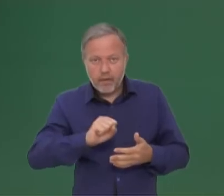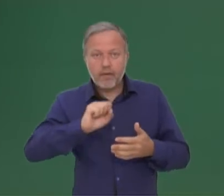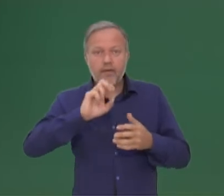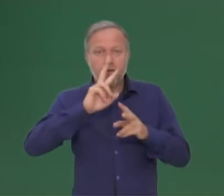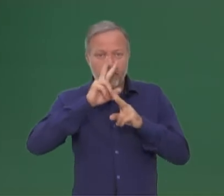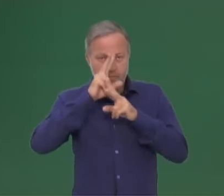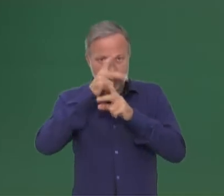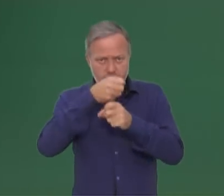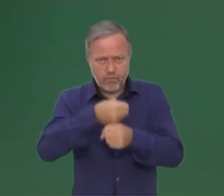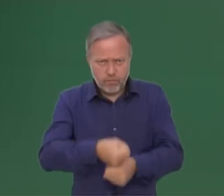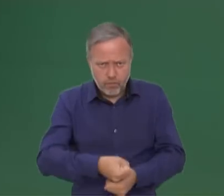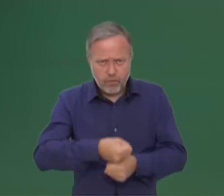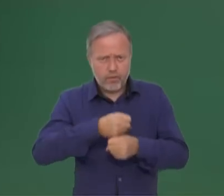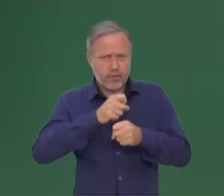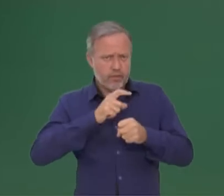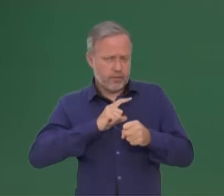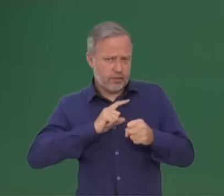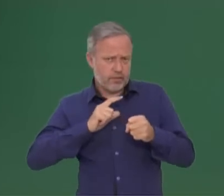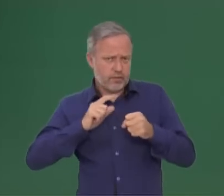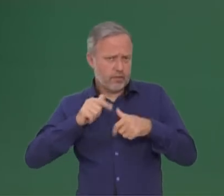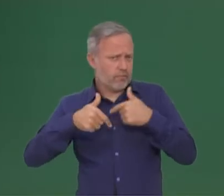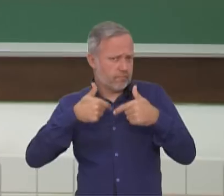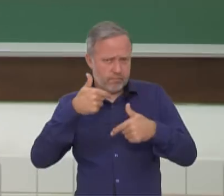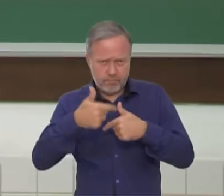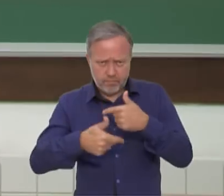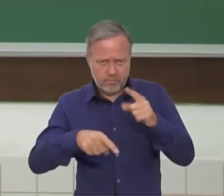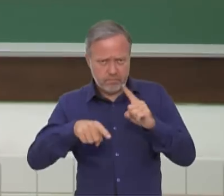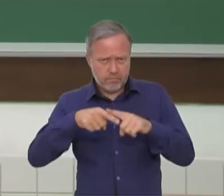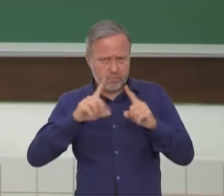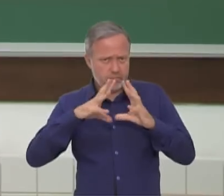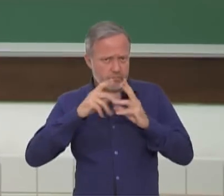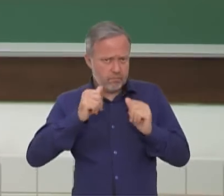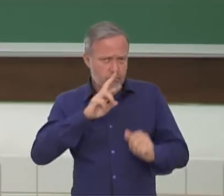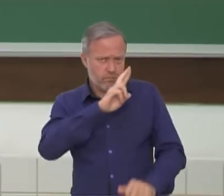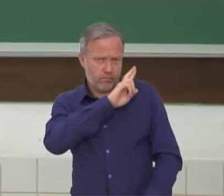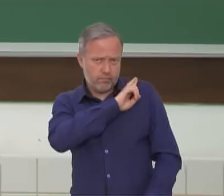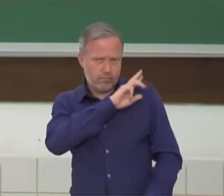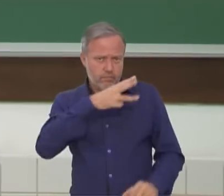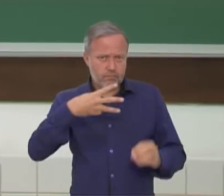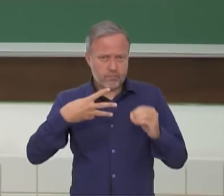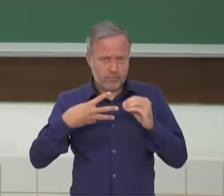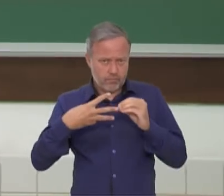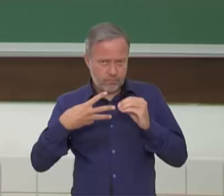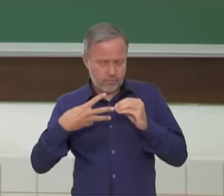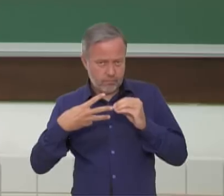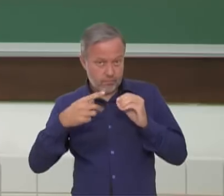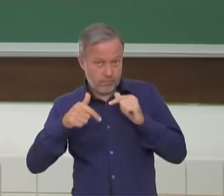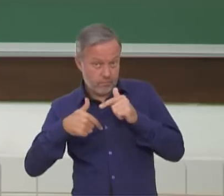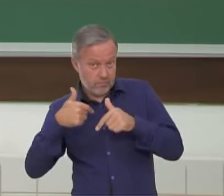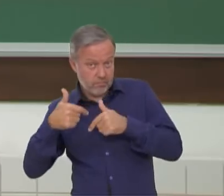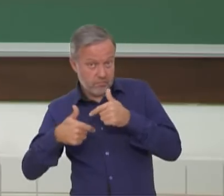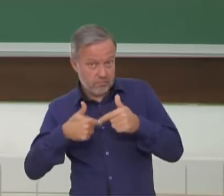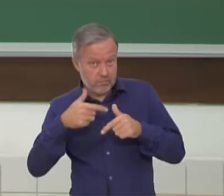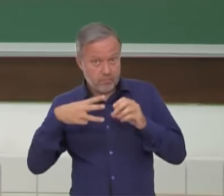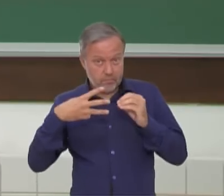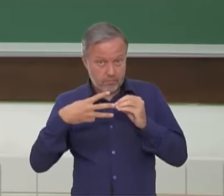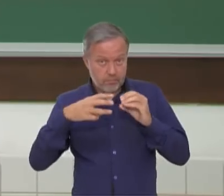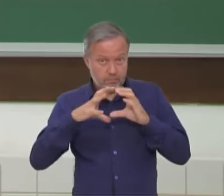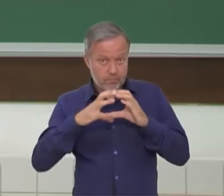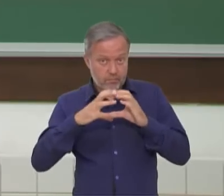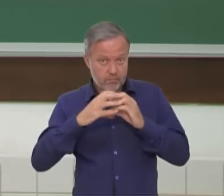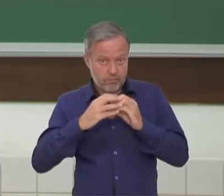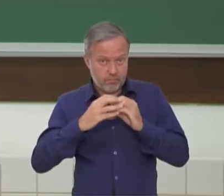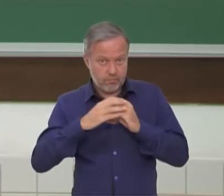eu possa falar, para que eu possa visualizar. Então, vocês perceberam que as células têm funções diferentes? Têm formatos